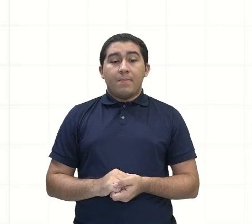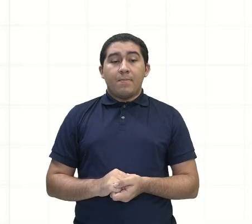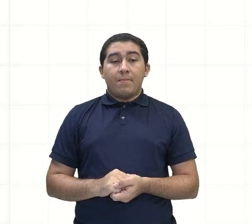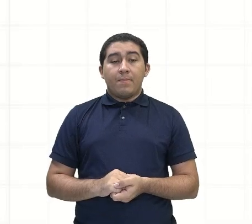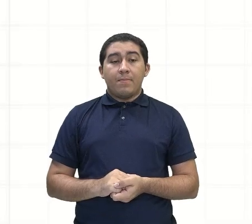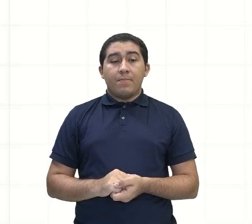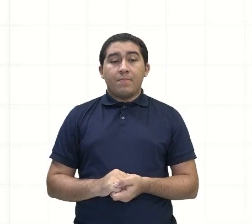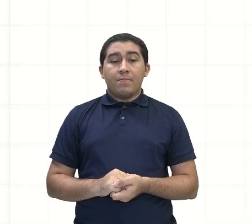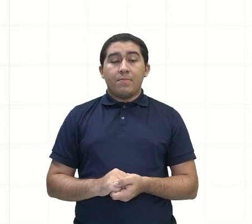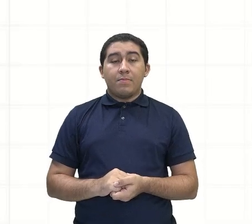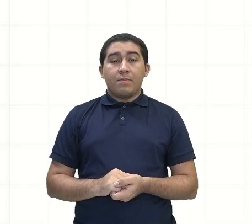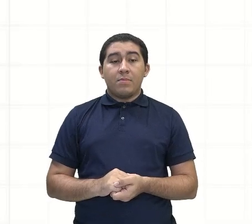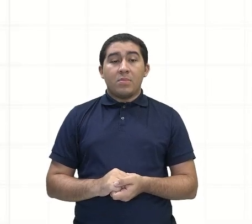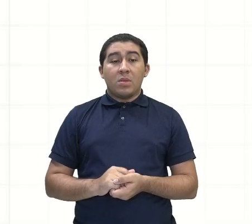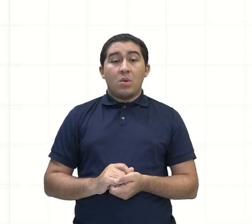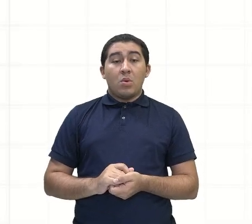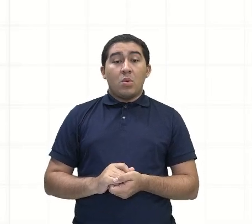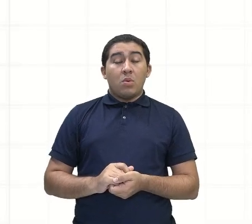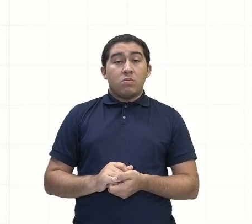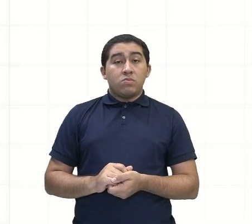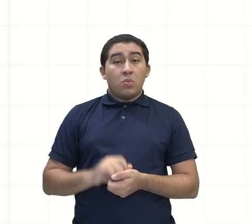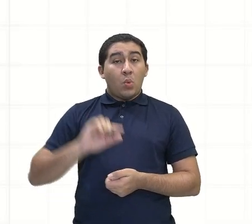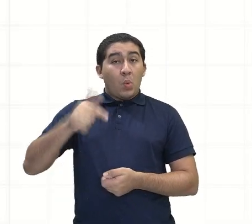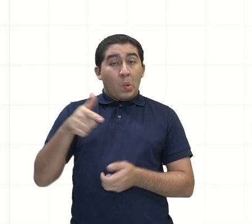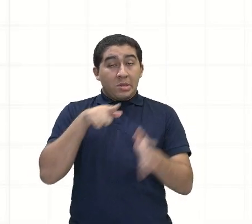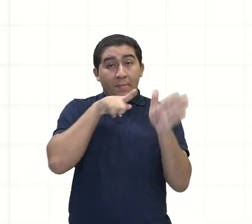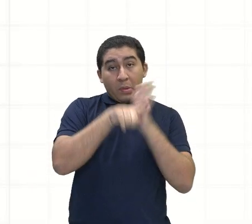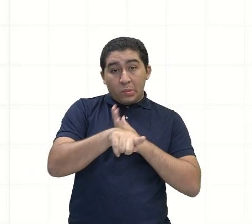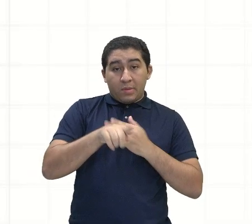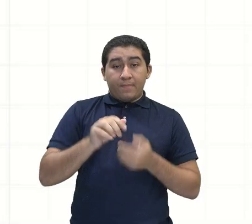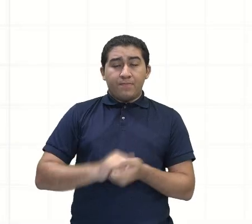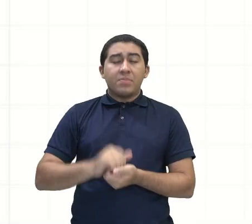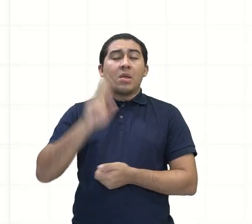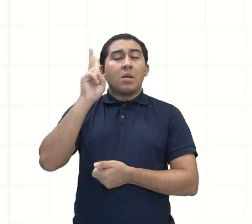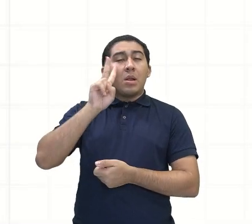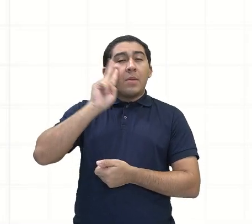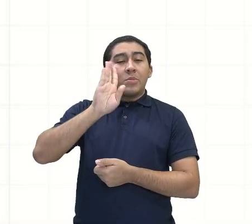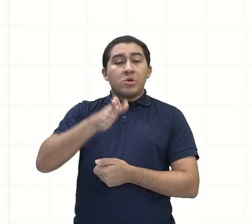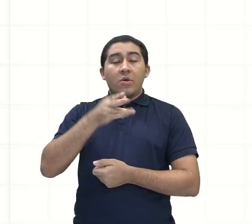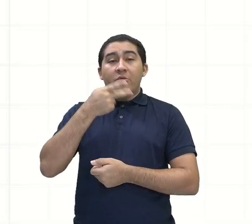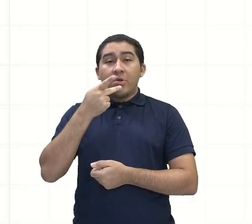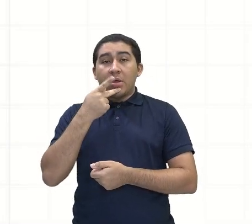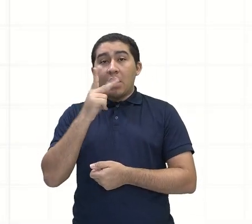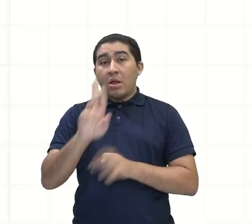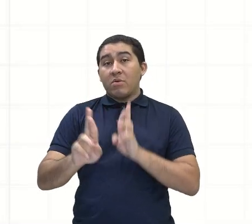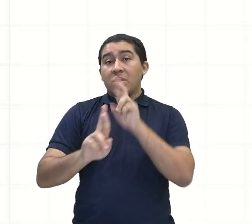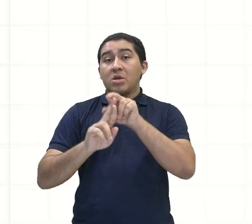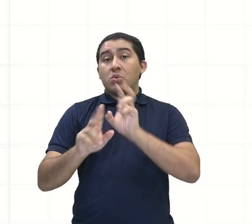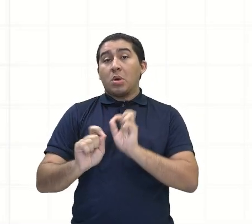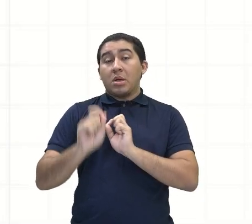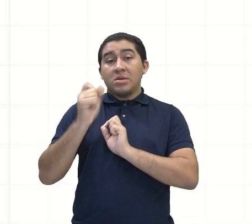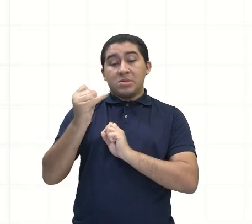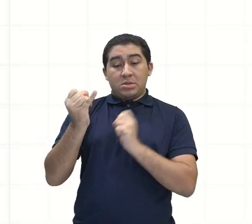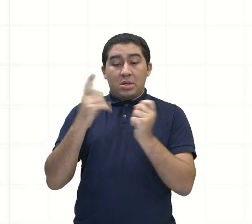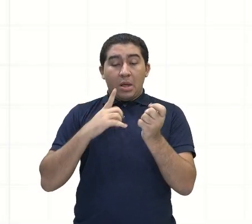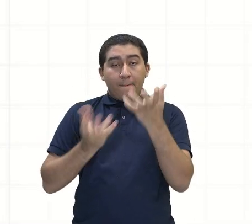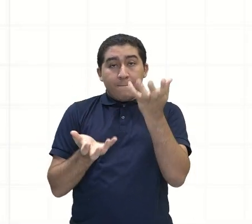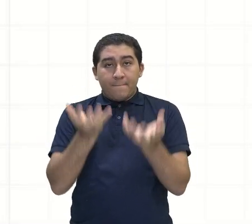Próximo exemplo, pessoal. Nosso tempo já está indo embora. Lembra que eu falei para vocês sobre a proporção agora há